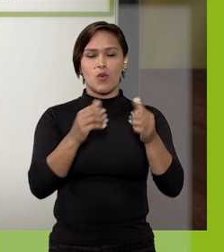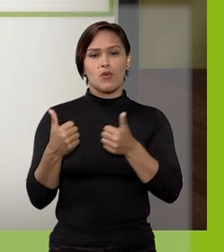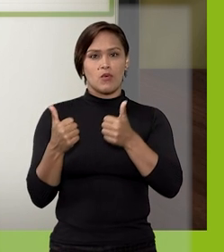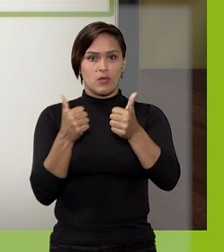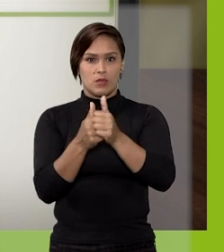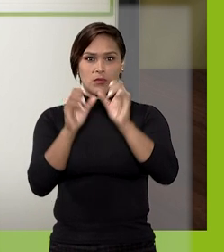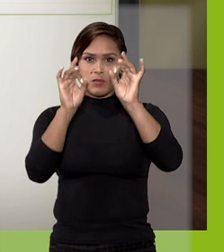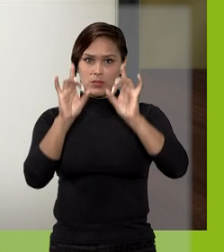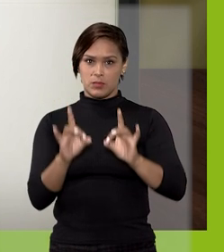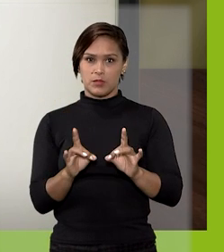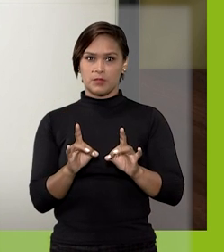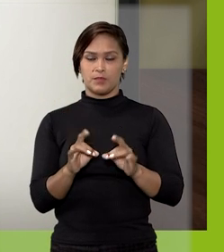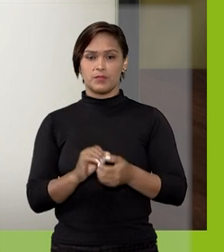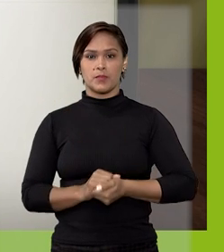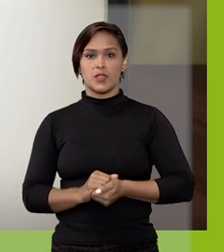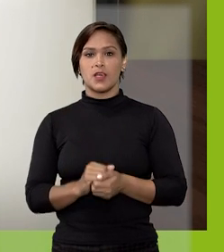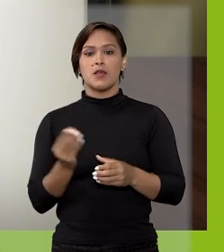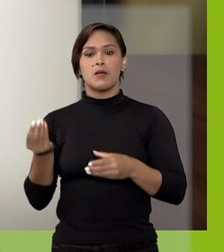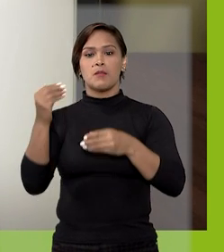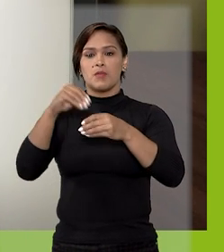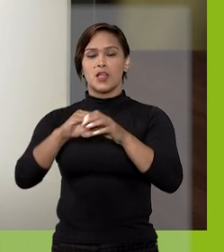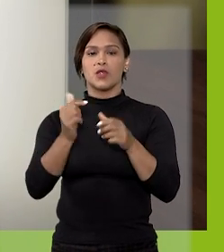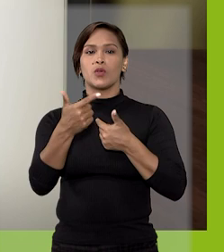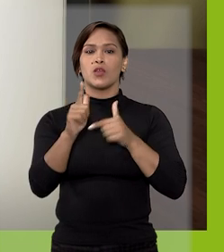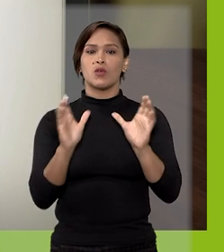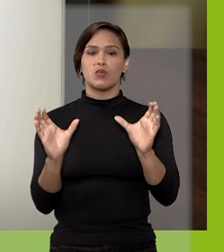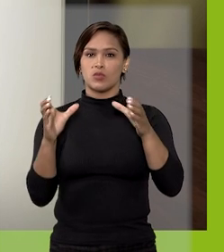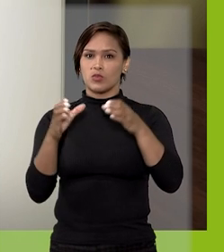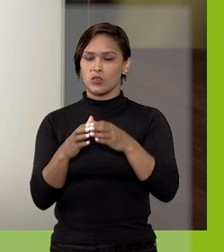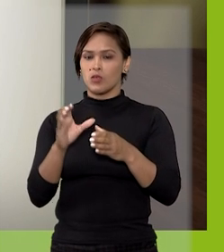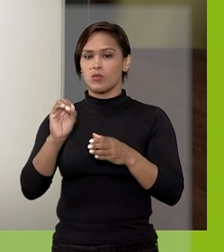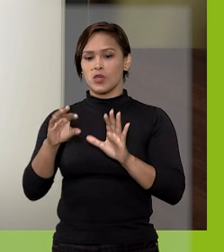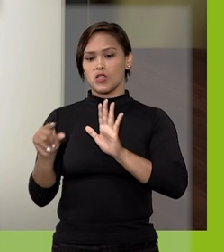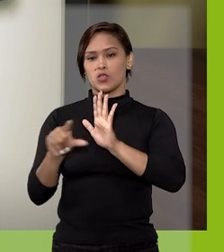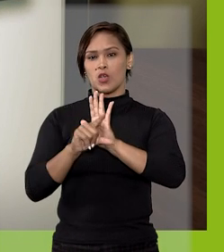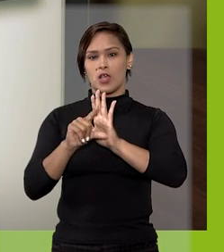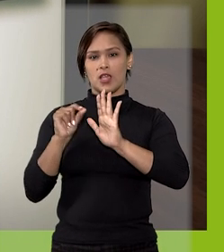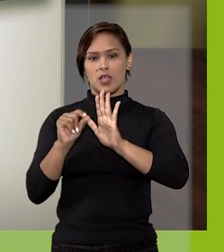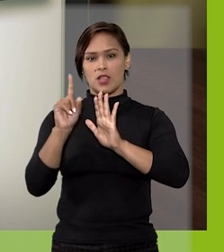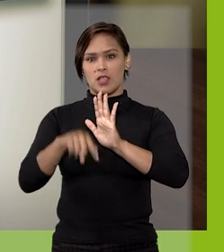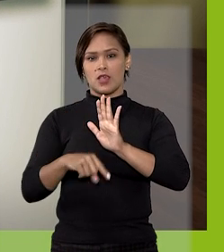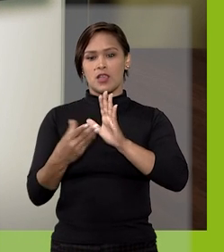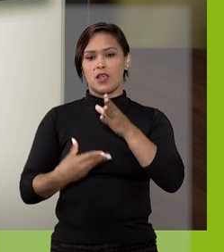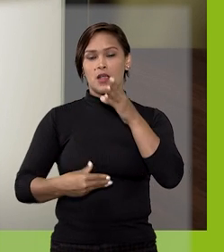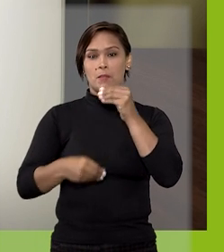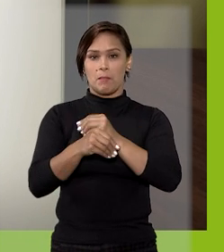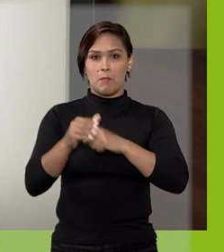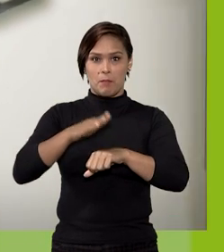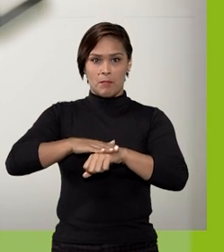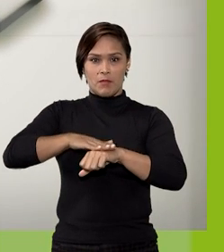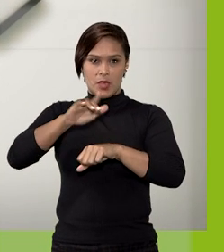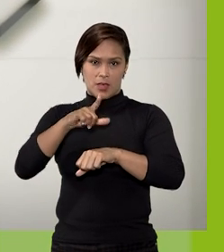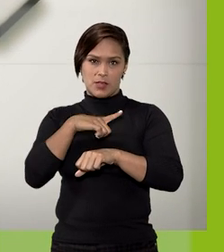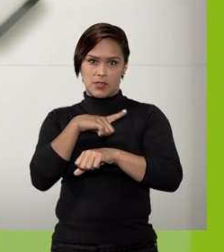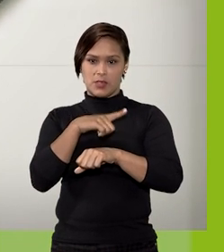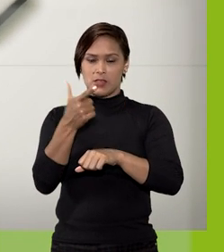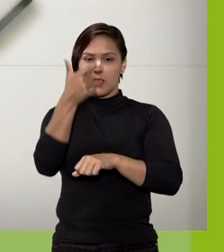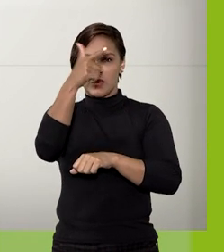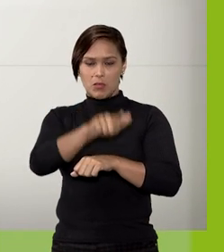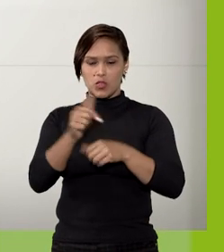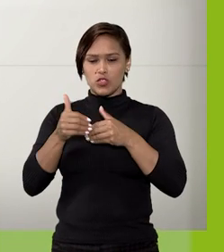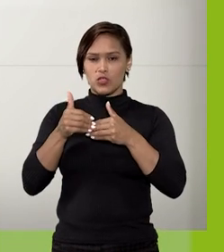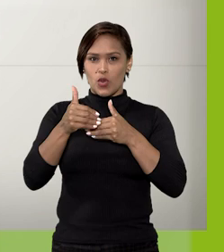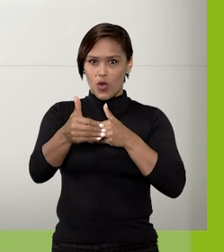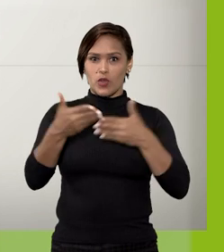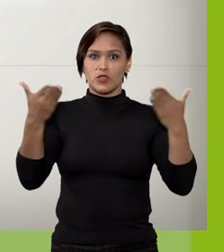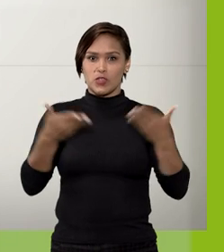de acompanhamento especial. Para incluí-lo em outro grupo, é só clicar no botão Adicionar e repetir